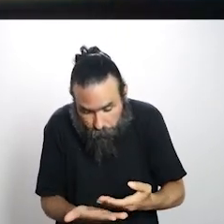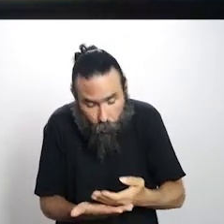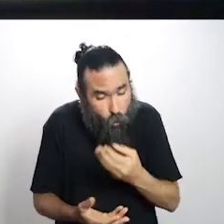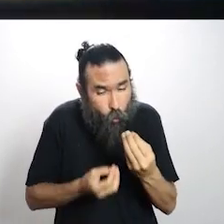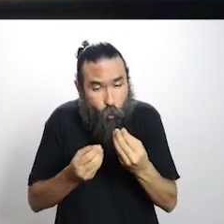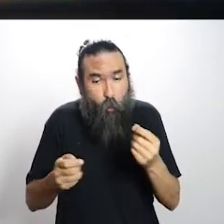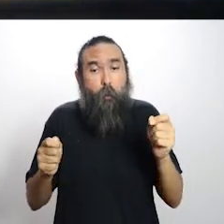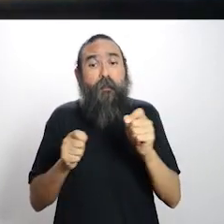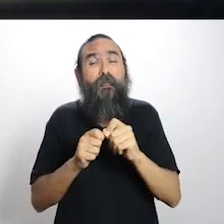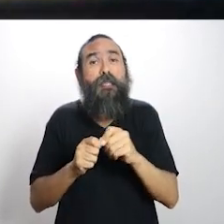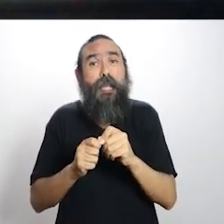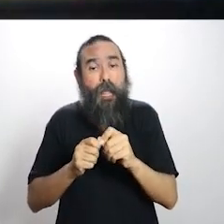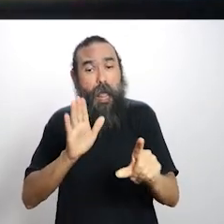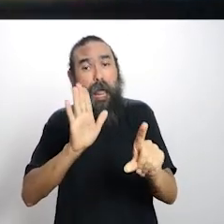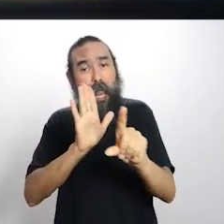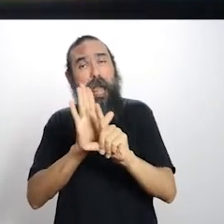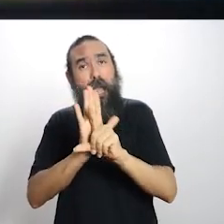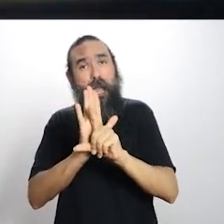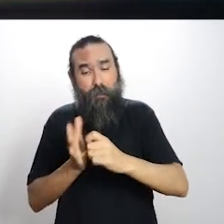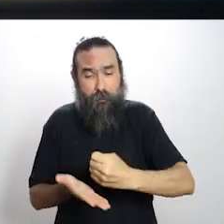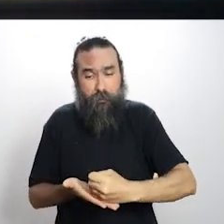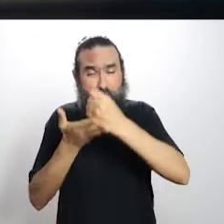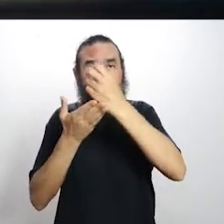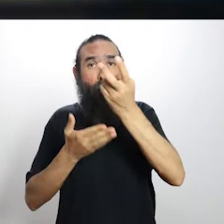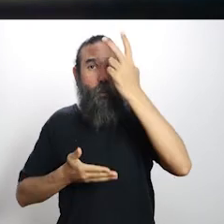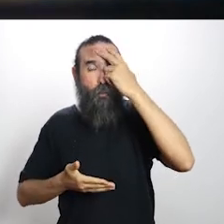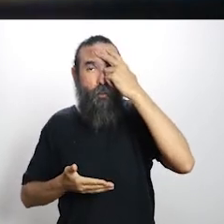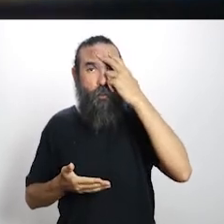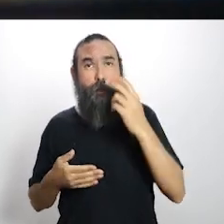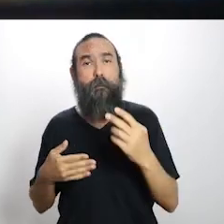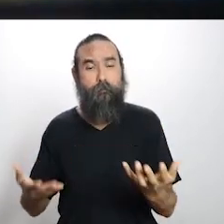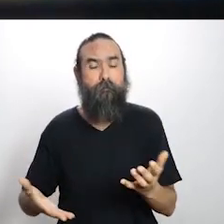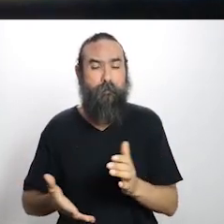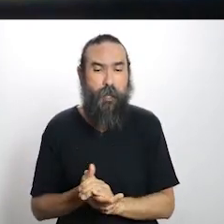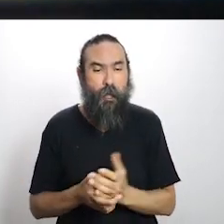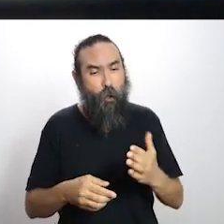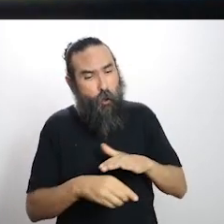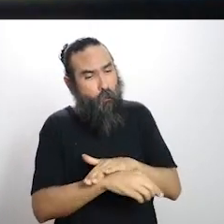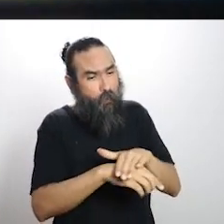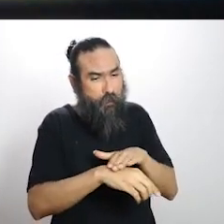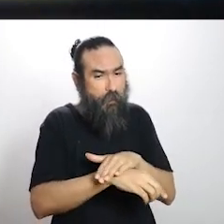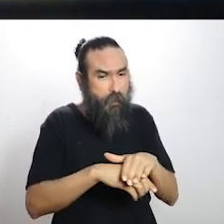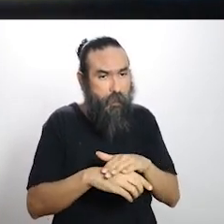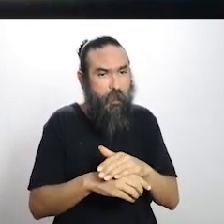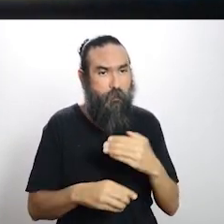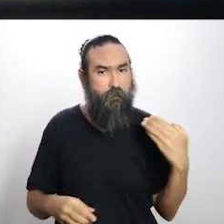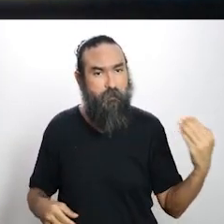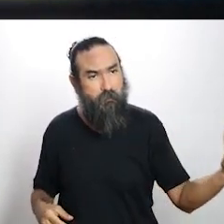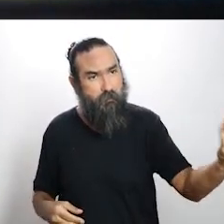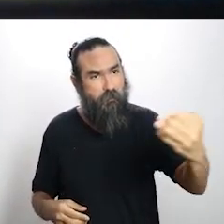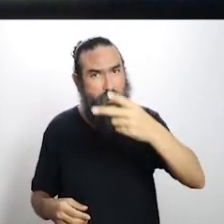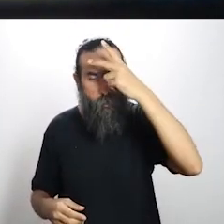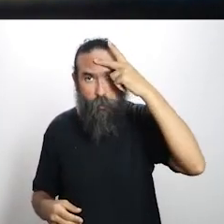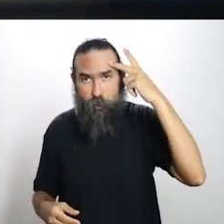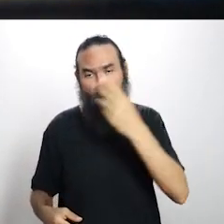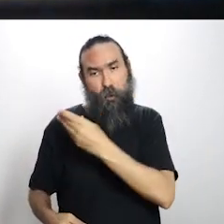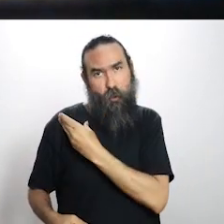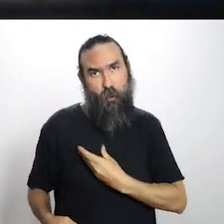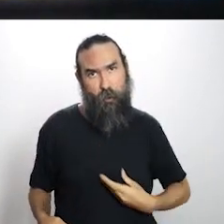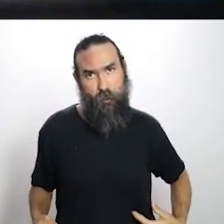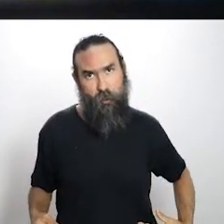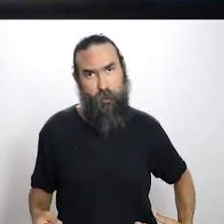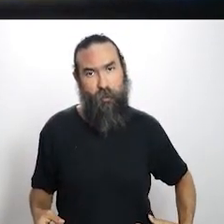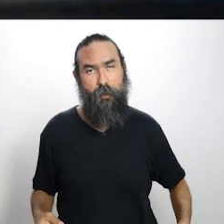como lei. Nessa ocasião, nós conversamos internamente com as consultores legislativas da Câmara dos